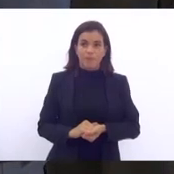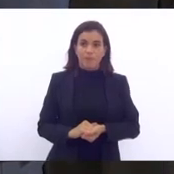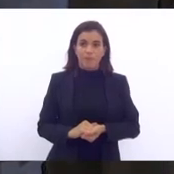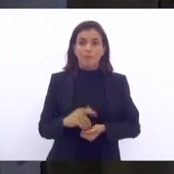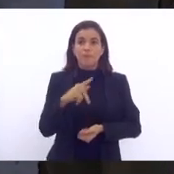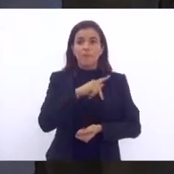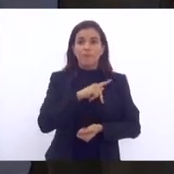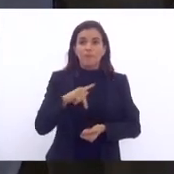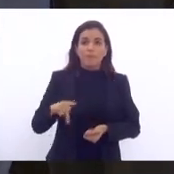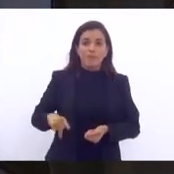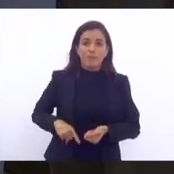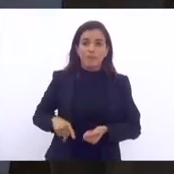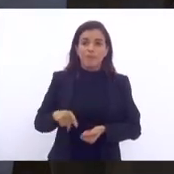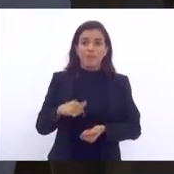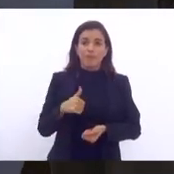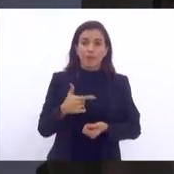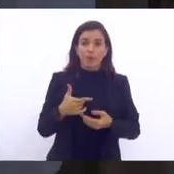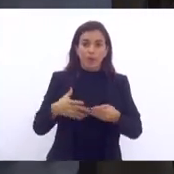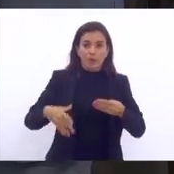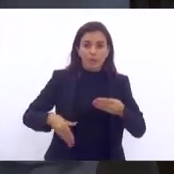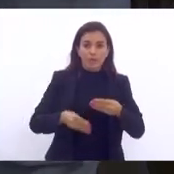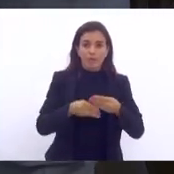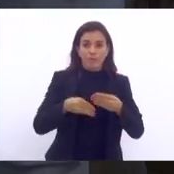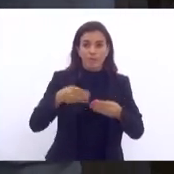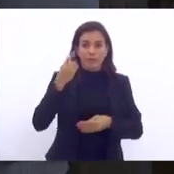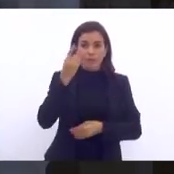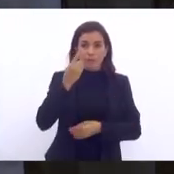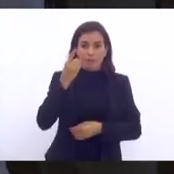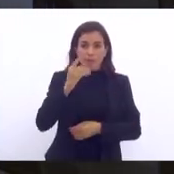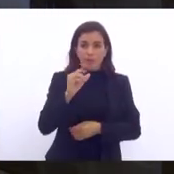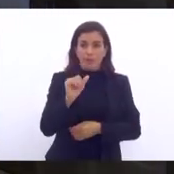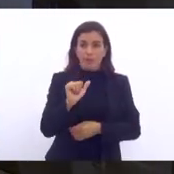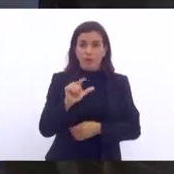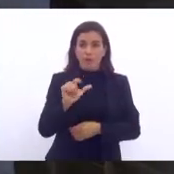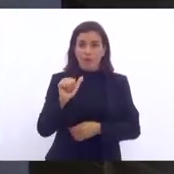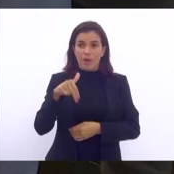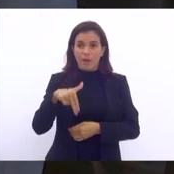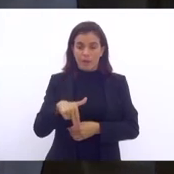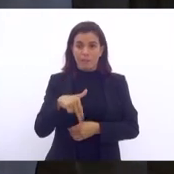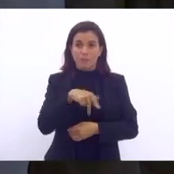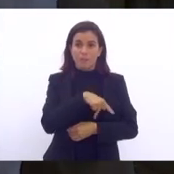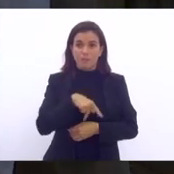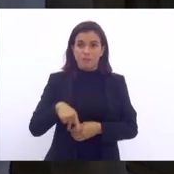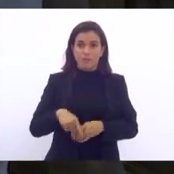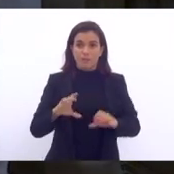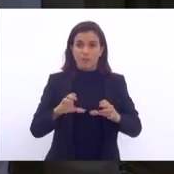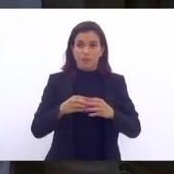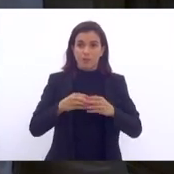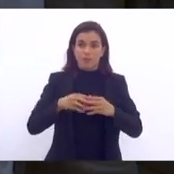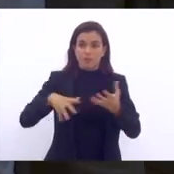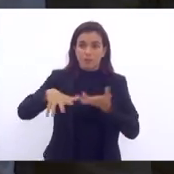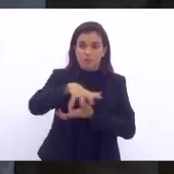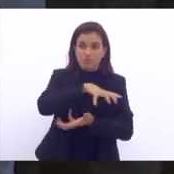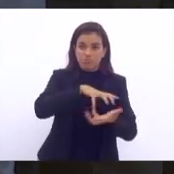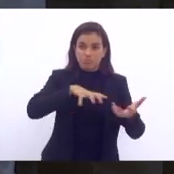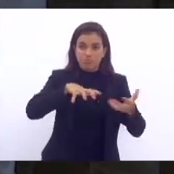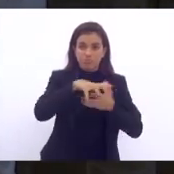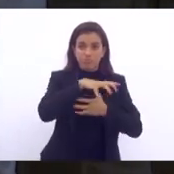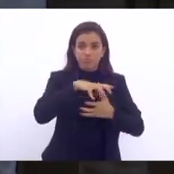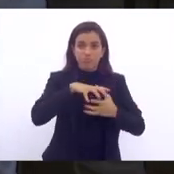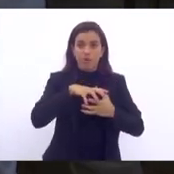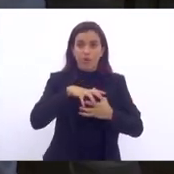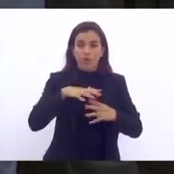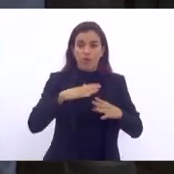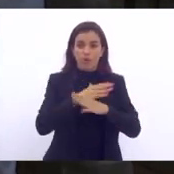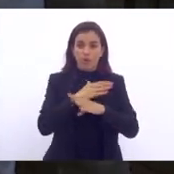as palavras do deputado Alan Lopes, presidente da Comissão da Desordem, e reconhecer aqui a coragem de